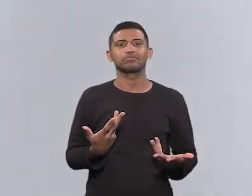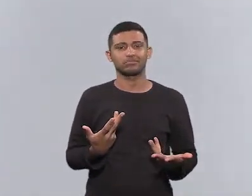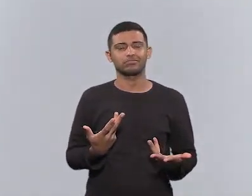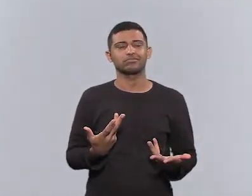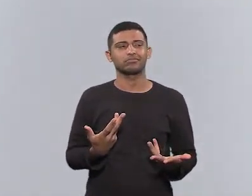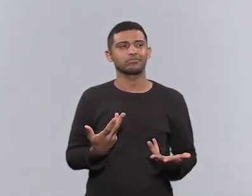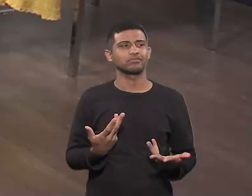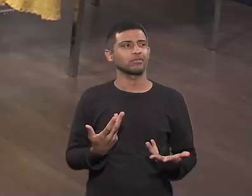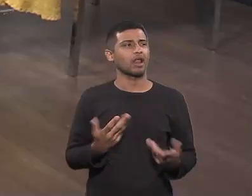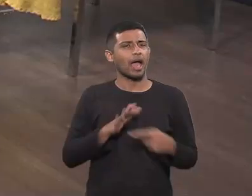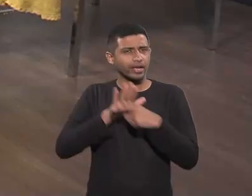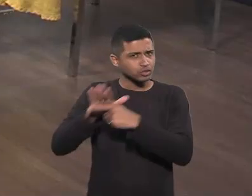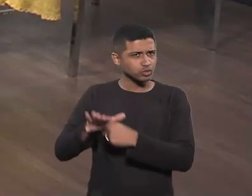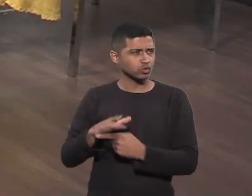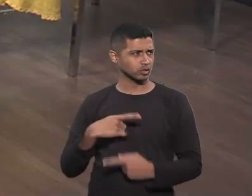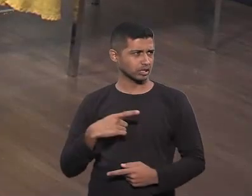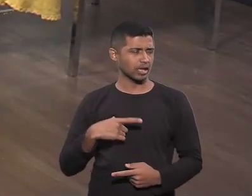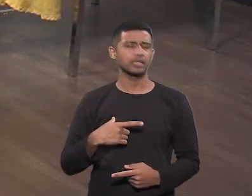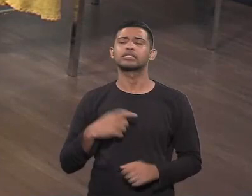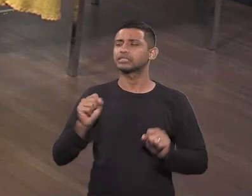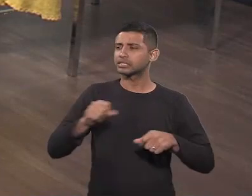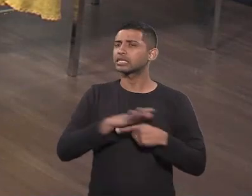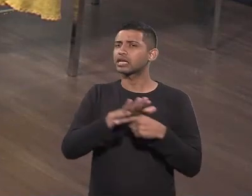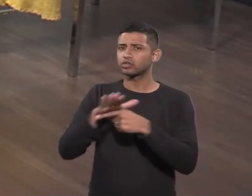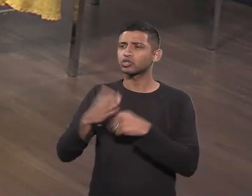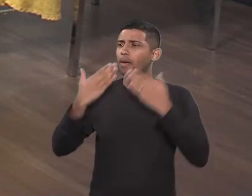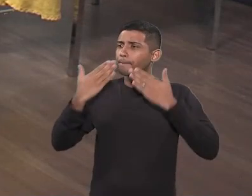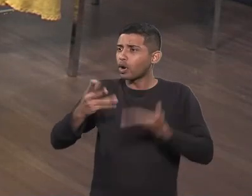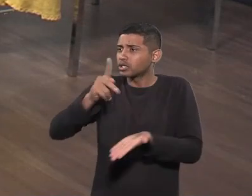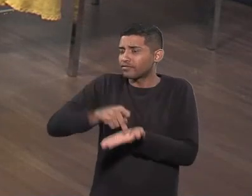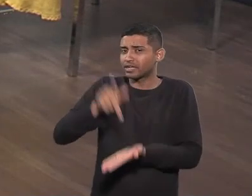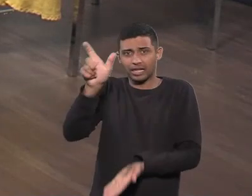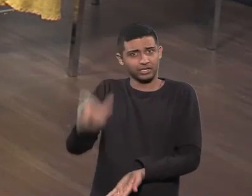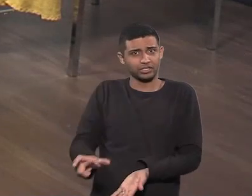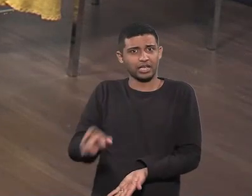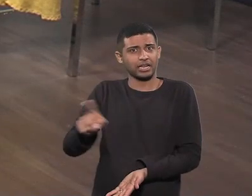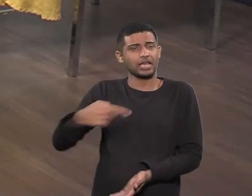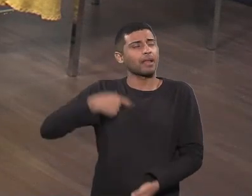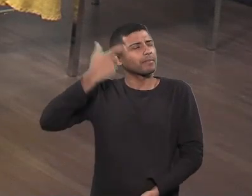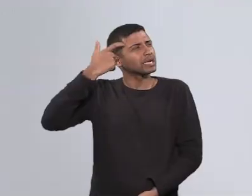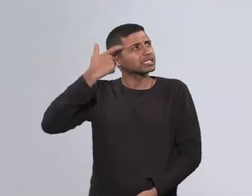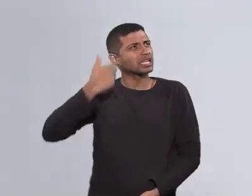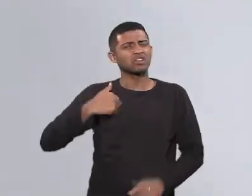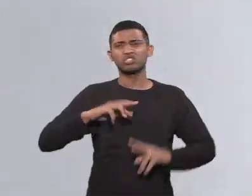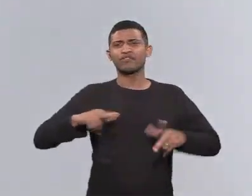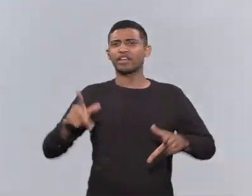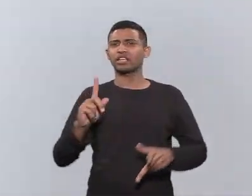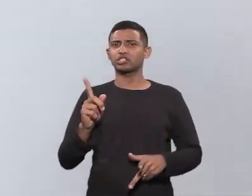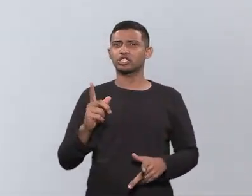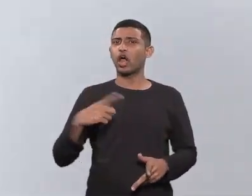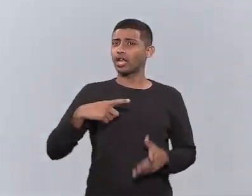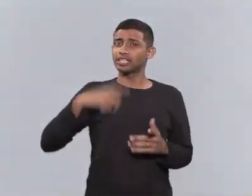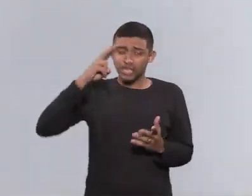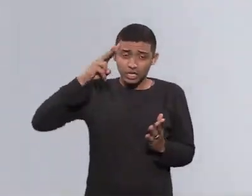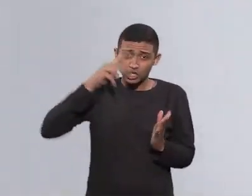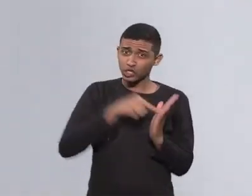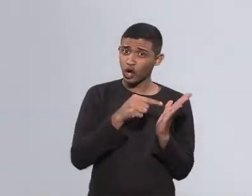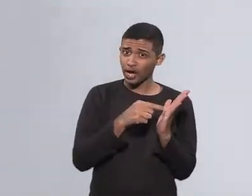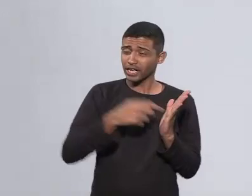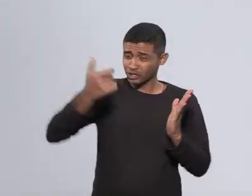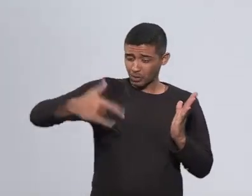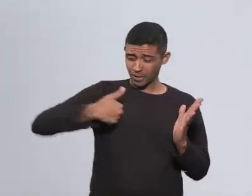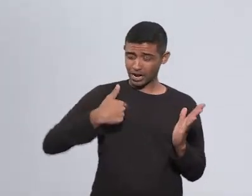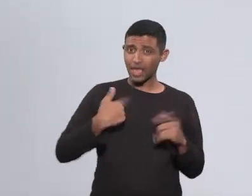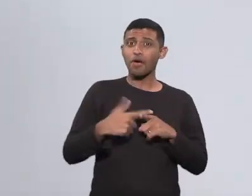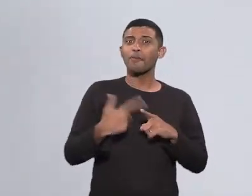sua realidade, ajudou. Você retrata a realidade dela e ela deixa de ser diferente na escola. Ela chega e fala, olha aqui, mas tem uma história, tem um livro que conta